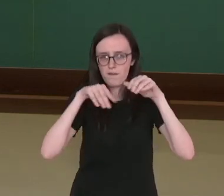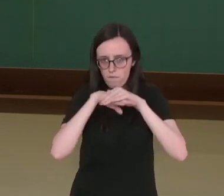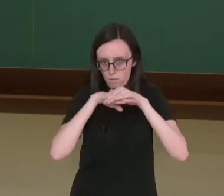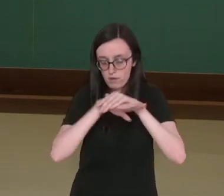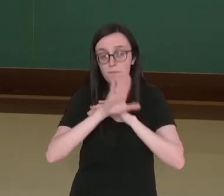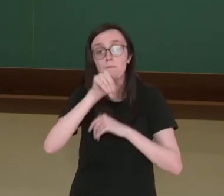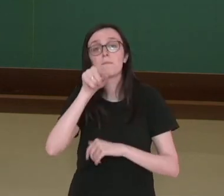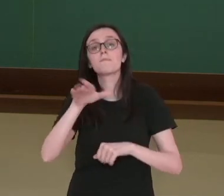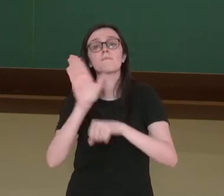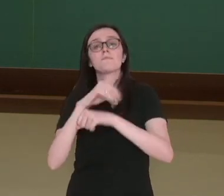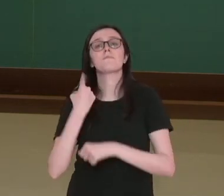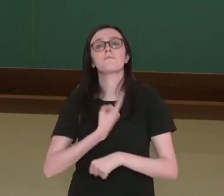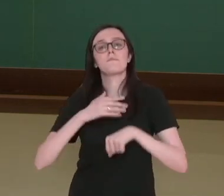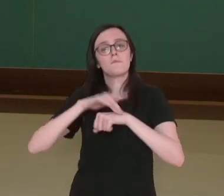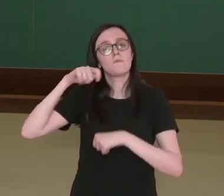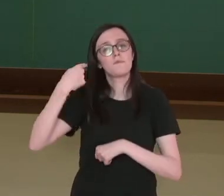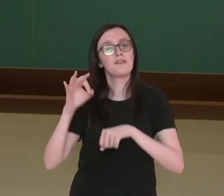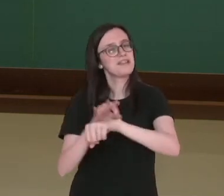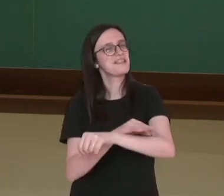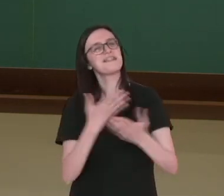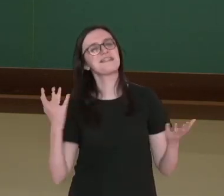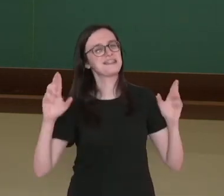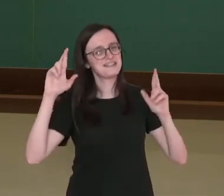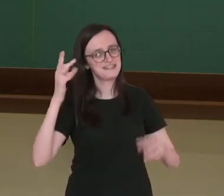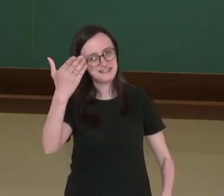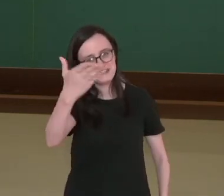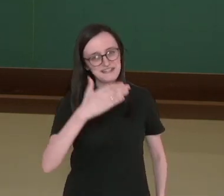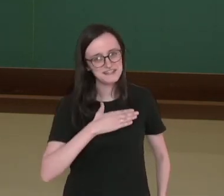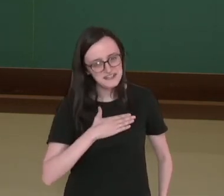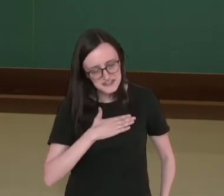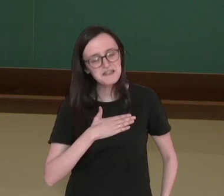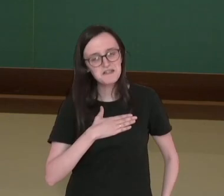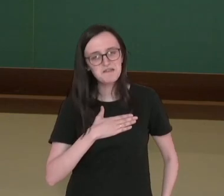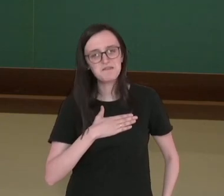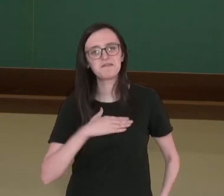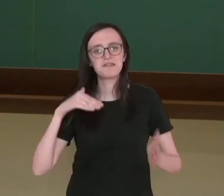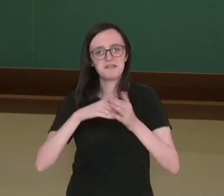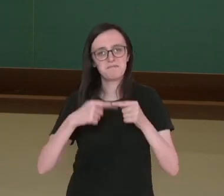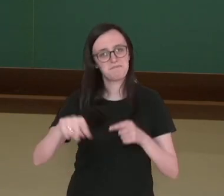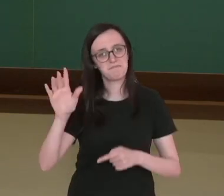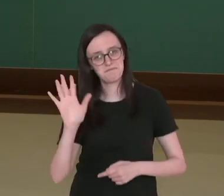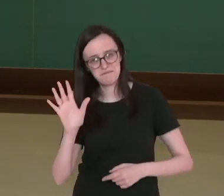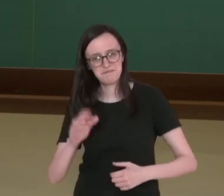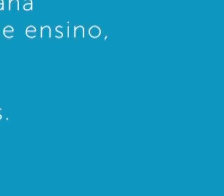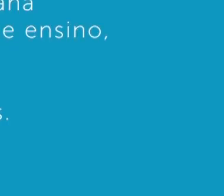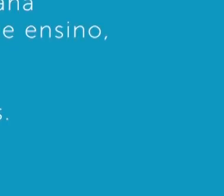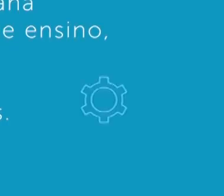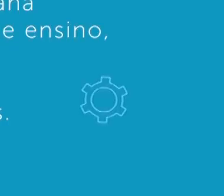Nesse vídeo nós falamos sobre células. Espero que vocês tenham gostado. Até breve!